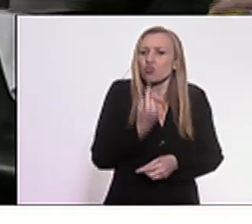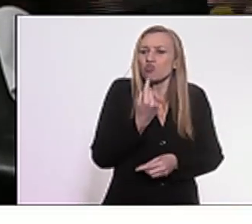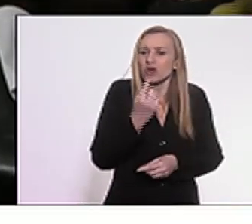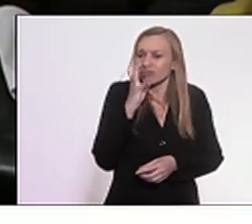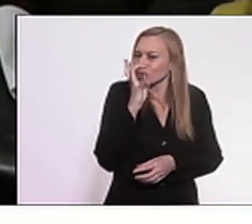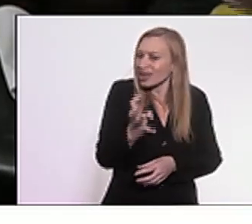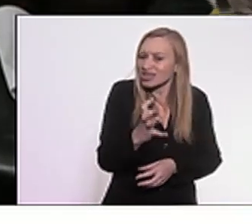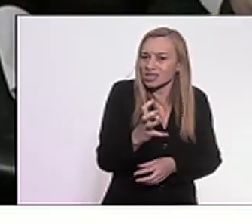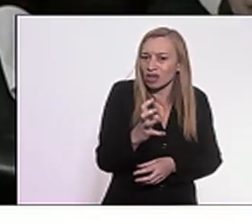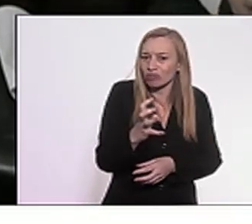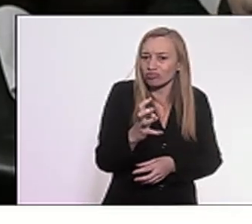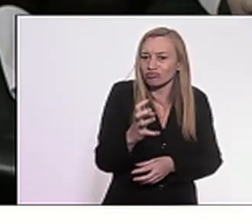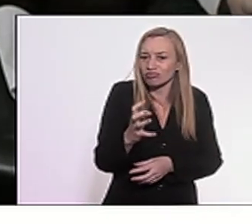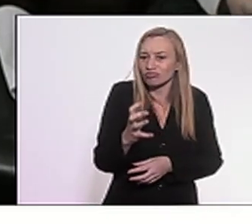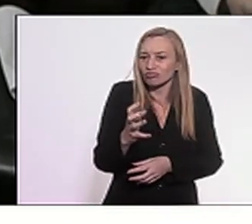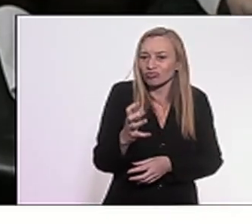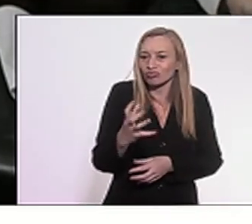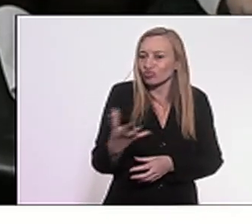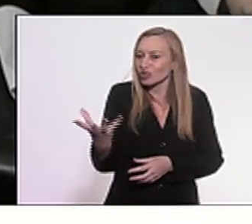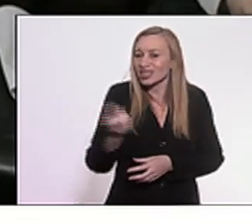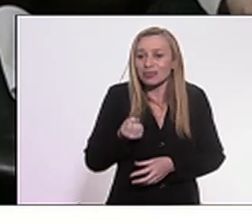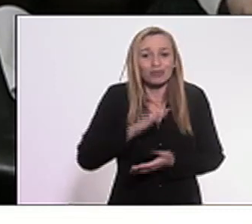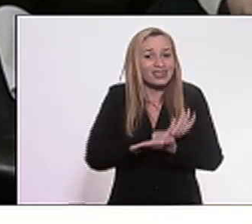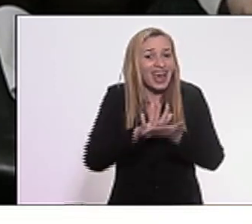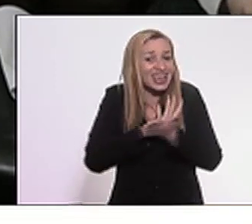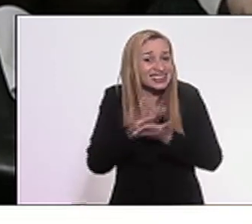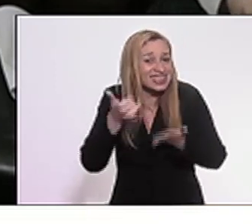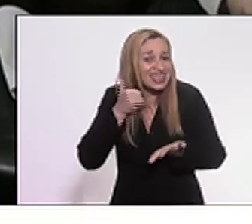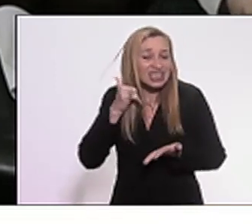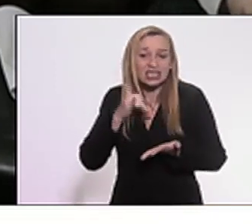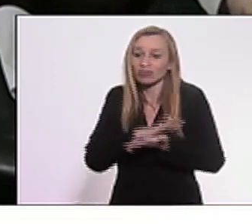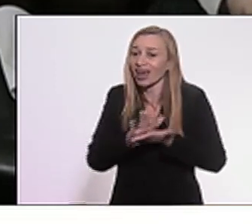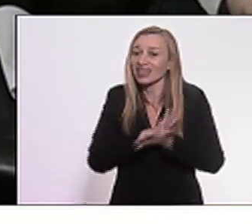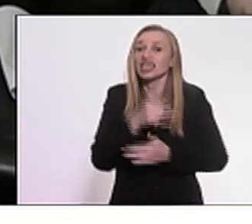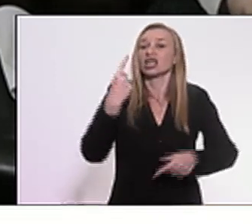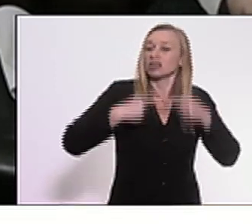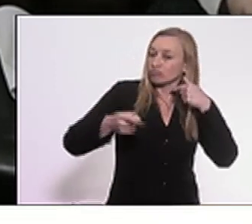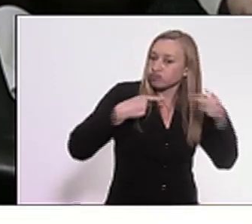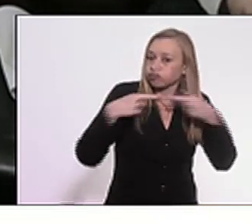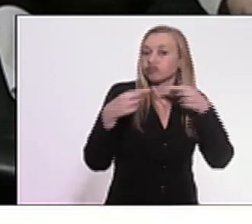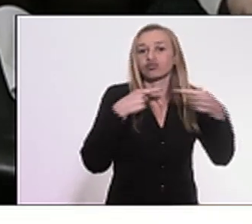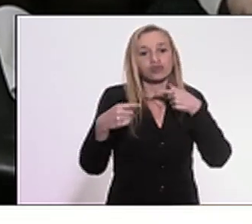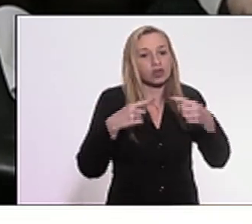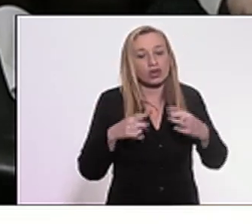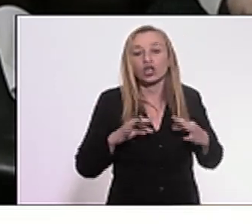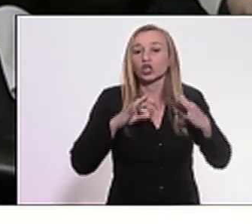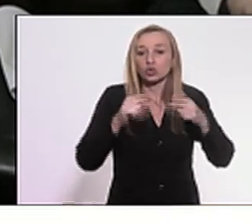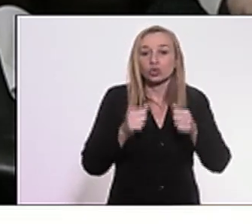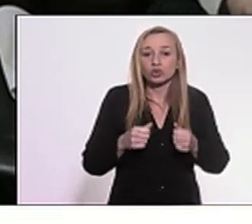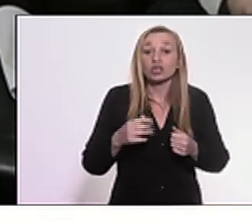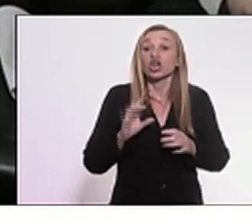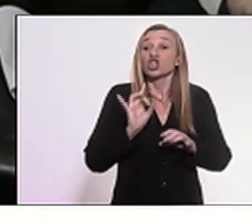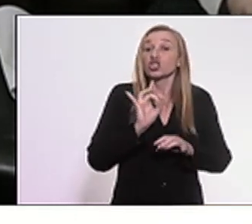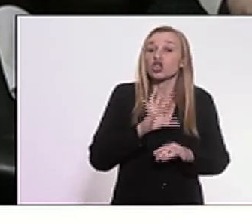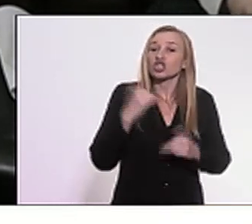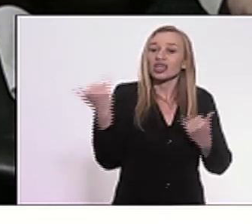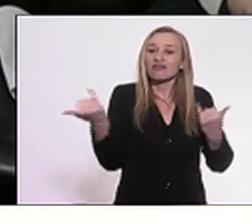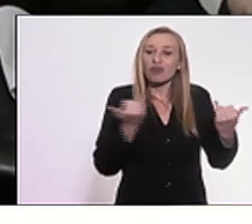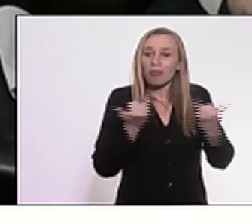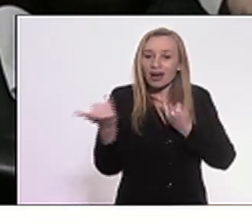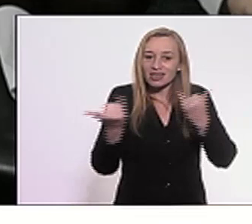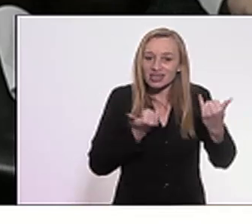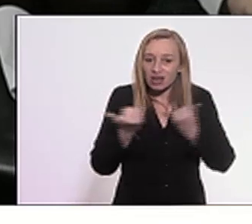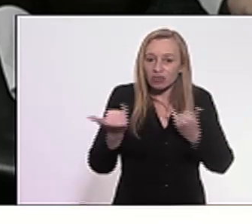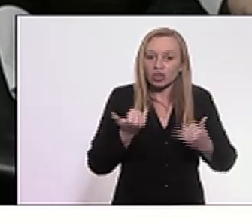canal que a gente criou dentro da comissão. Isso assim, existe uma comissão, debate, fala sobre tudo, mas não chegam as denúncias. Mas chegam informalmente para a gente. E quando